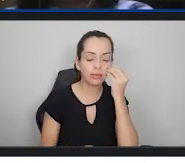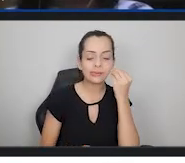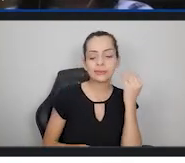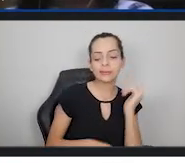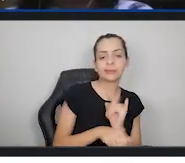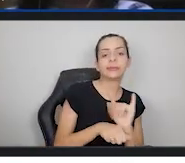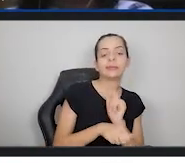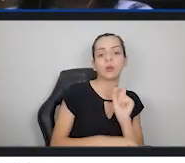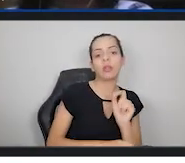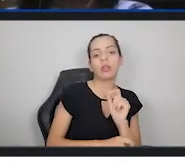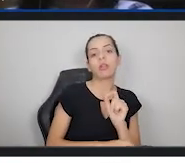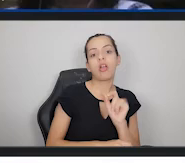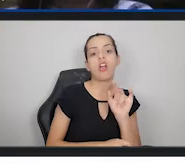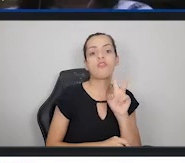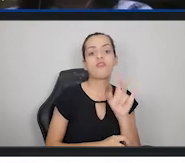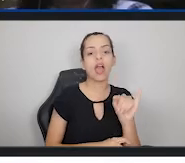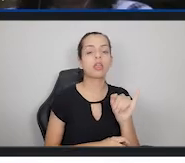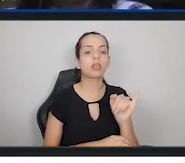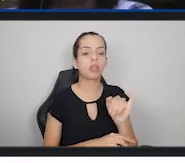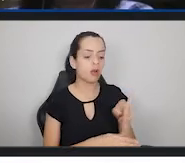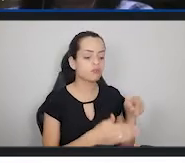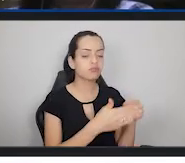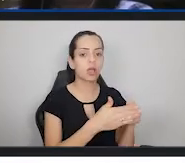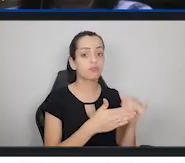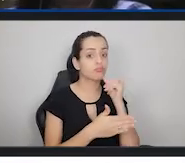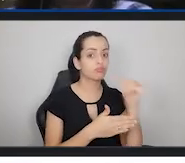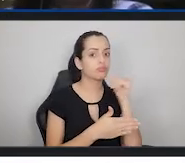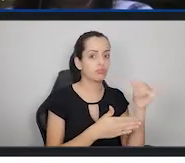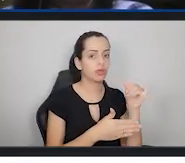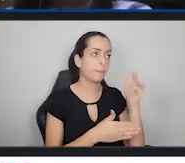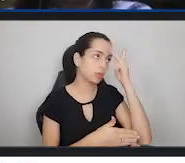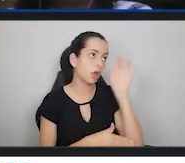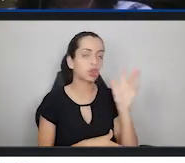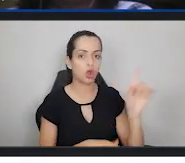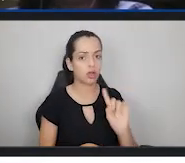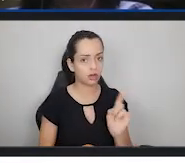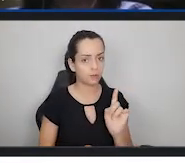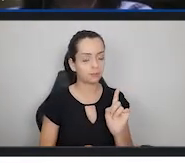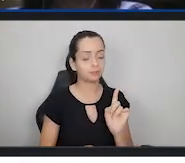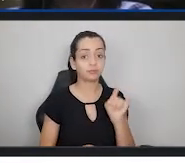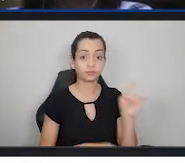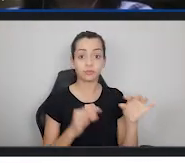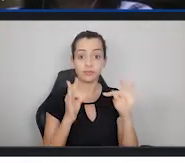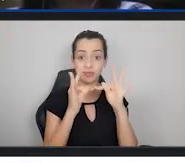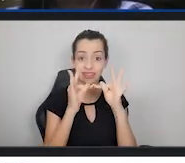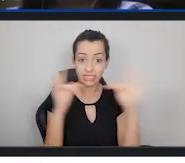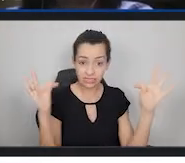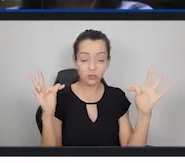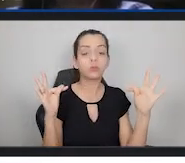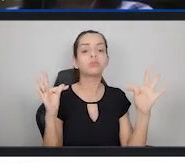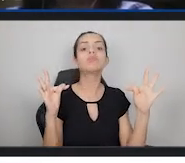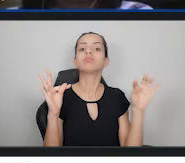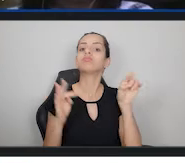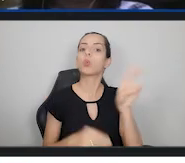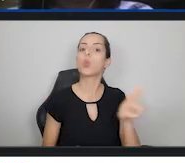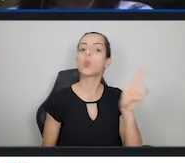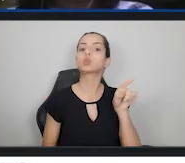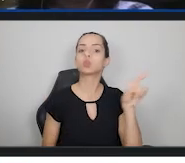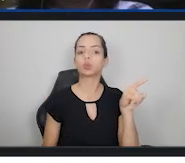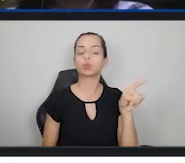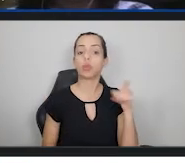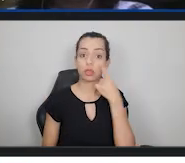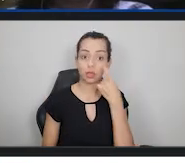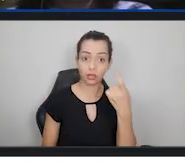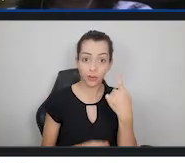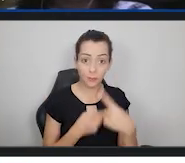de vandalismo, para que não roubassem componentes da linha, por exemplo, ela foi energizada. Como a região norte, naquela